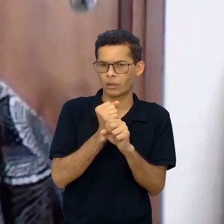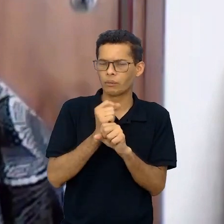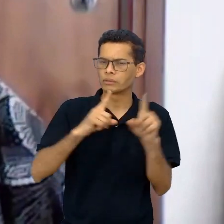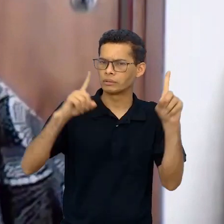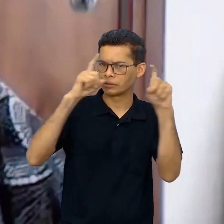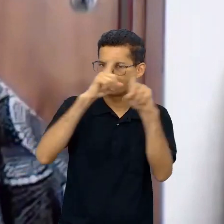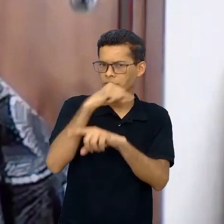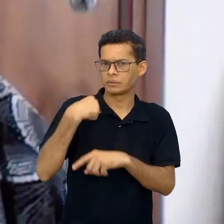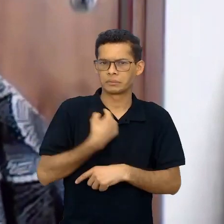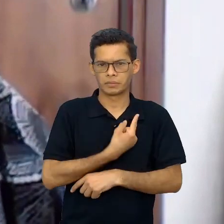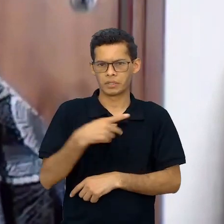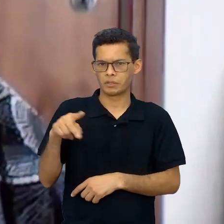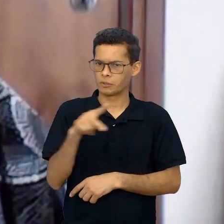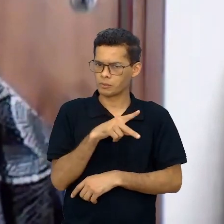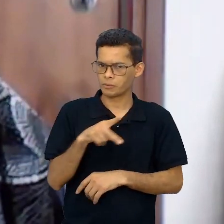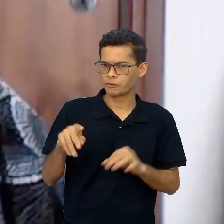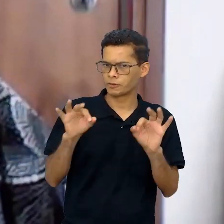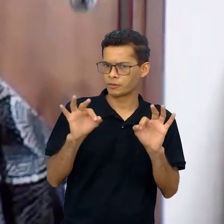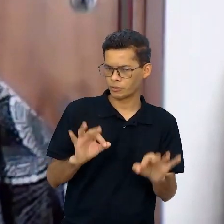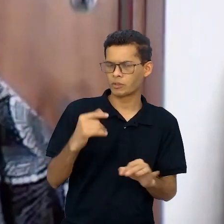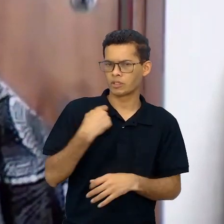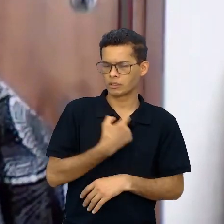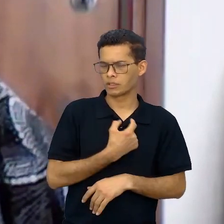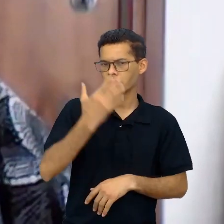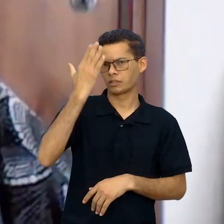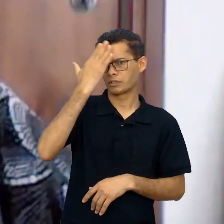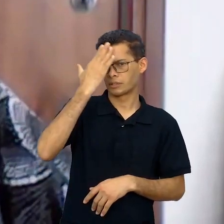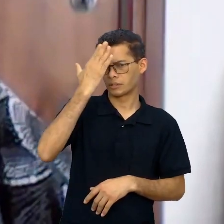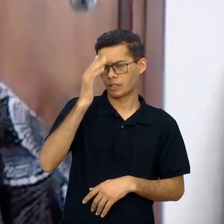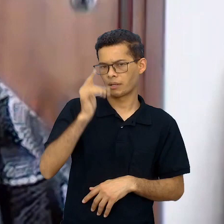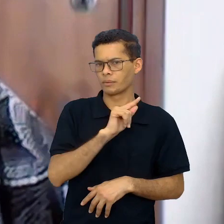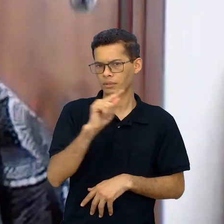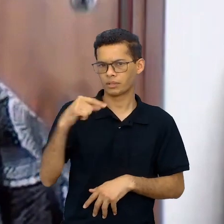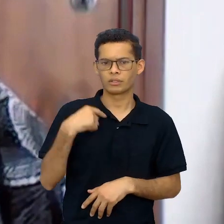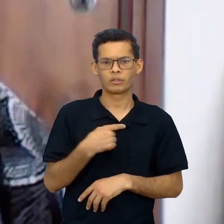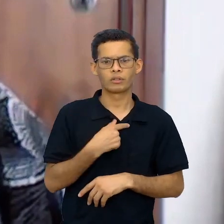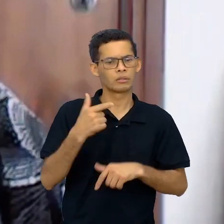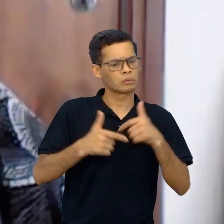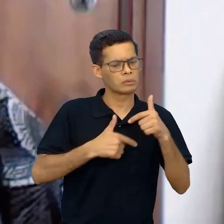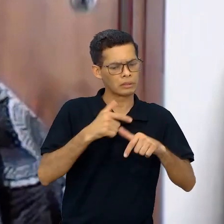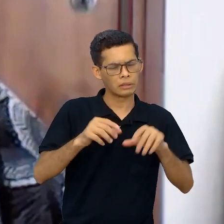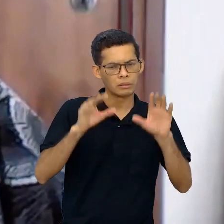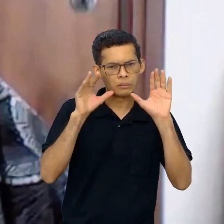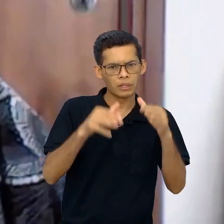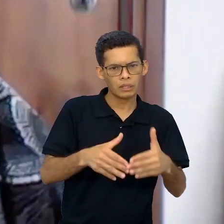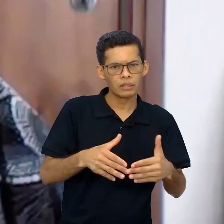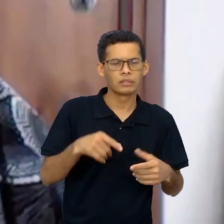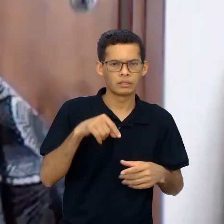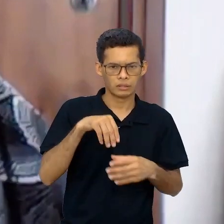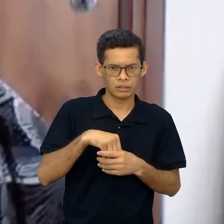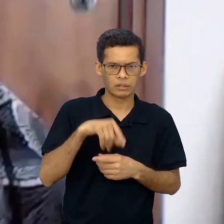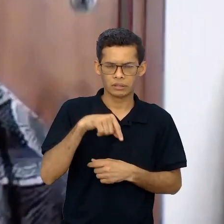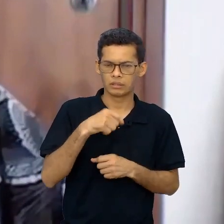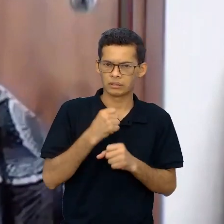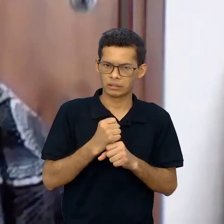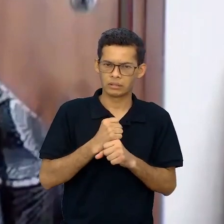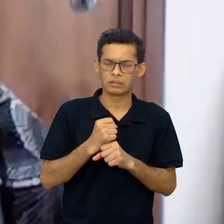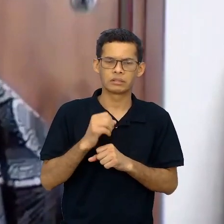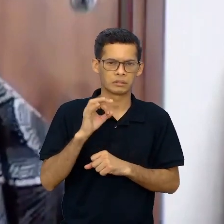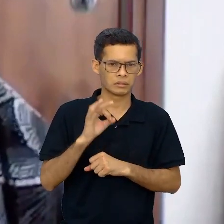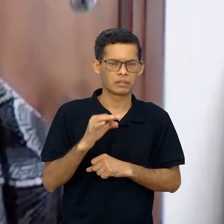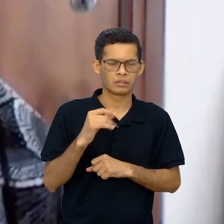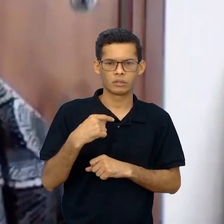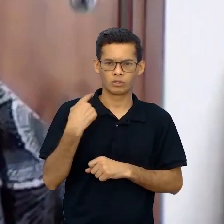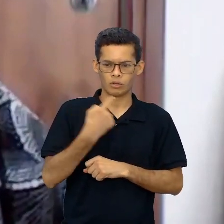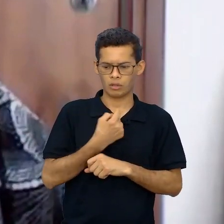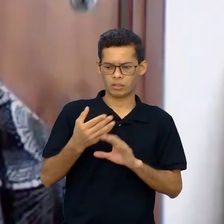nós, professores. Sabemos o quanto nós estamos trabalhando em prol desse aluno, né? Nós aqui desse outro lado,